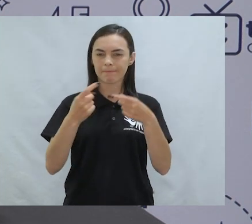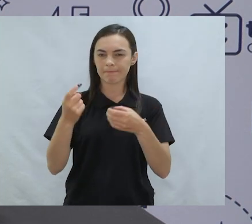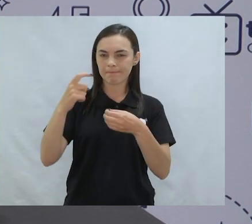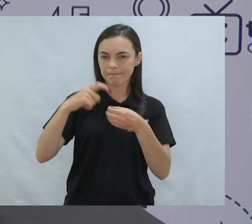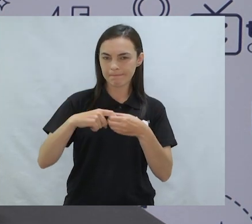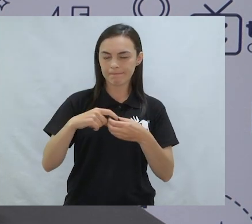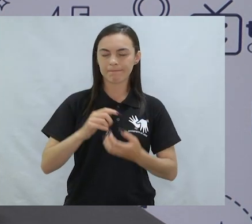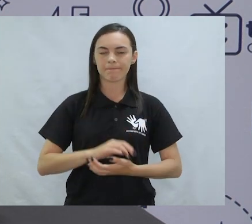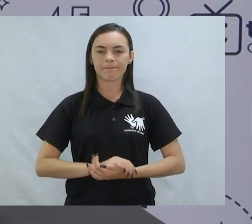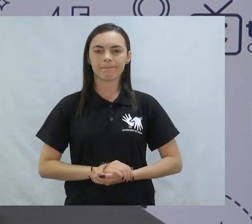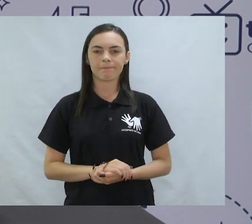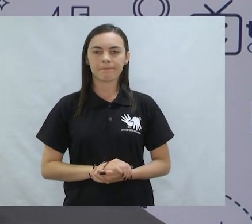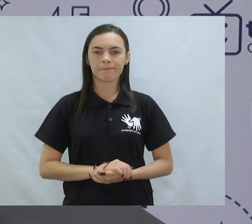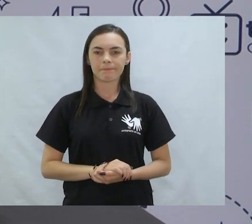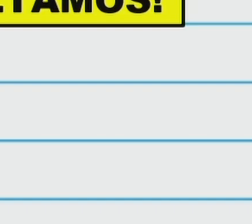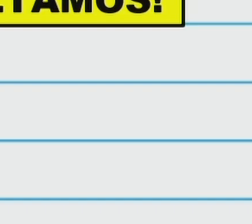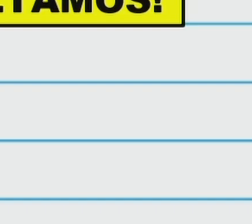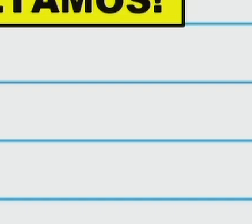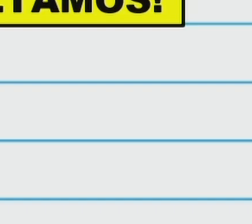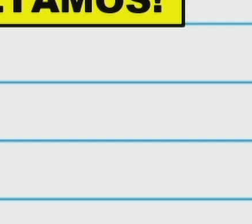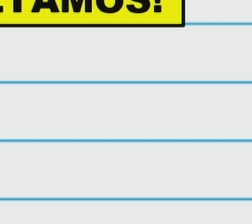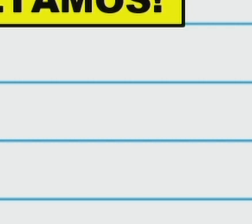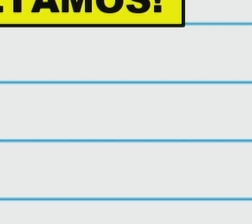e a gente logo volta.